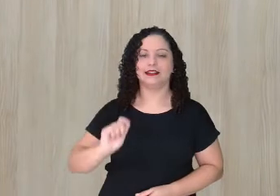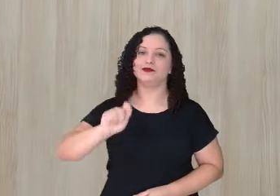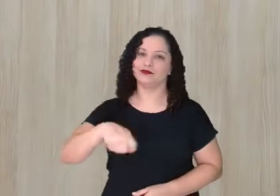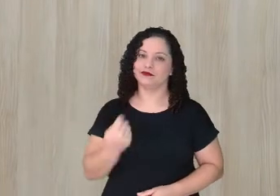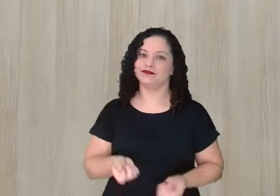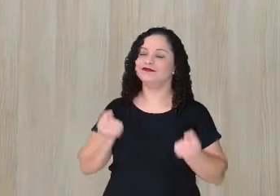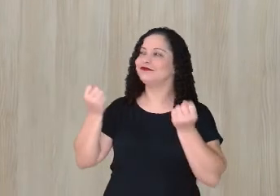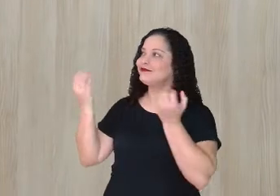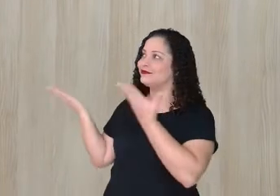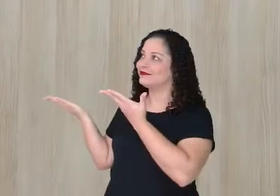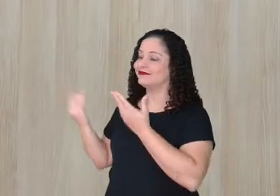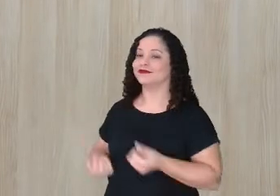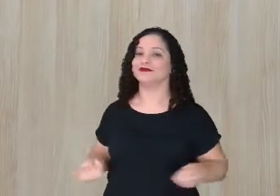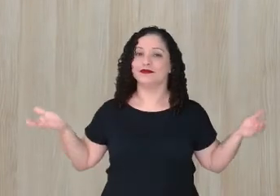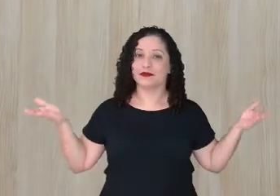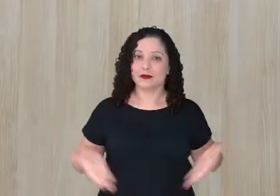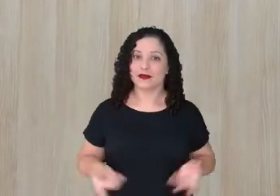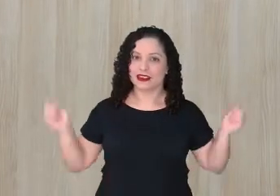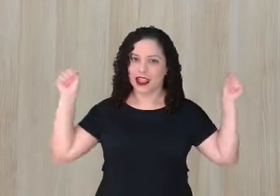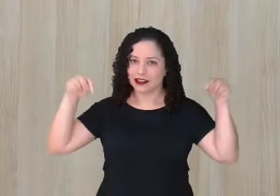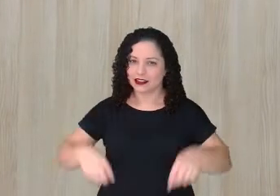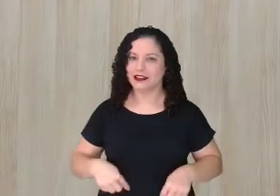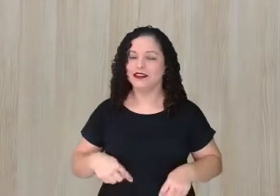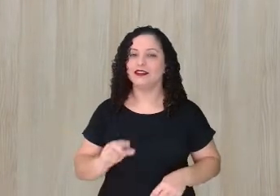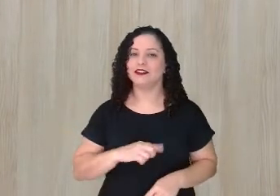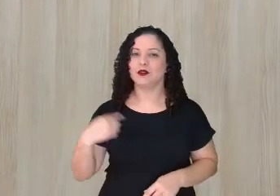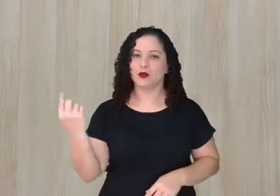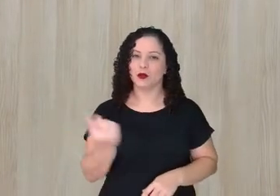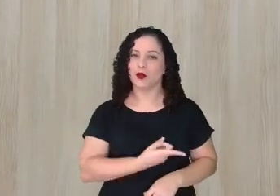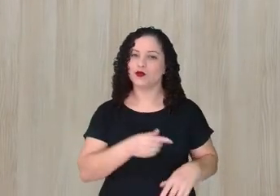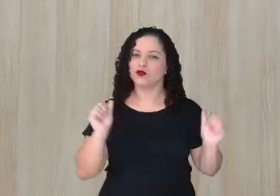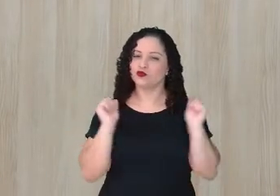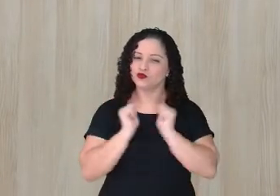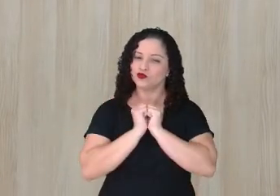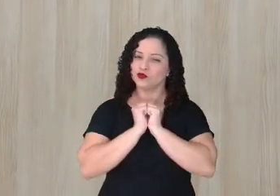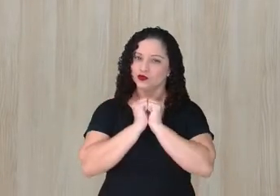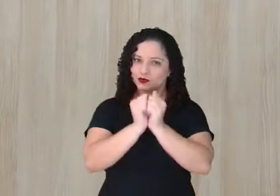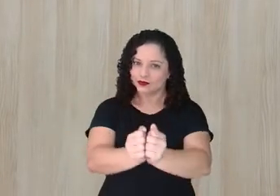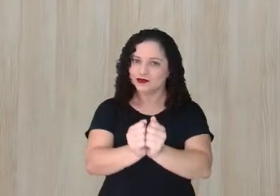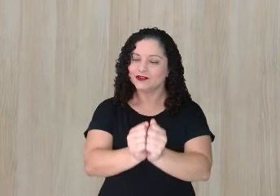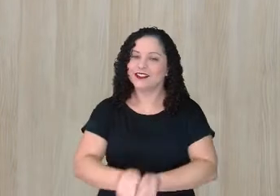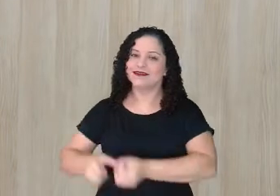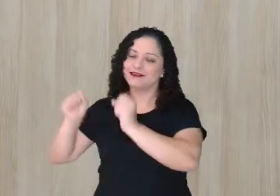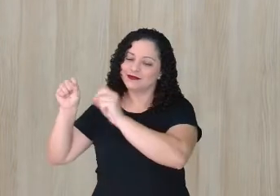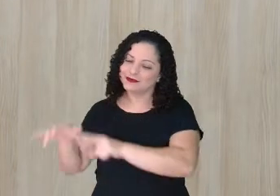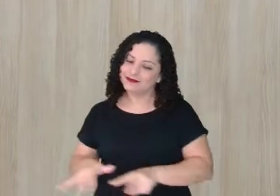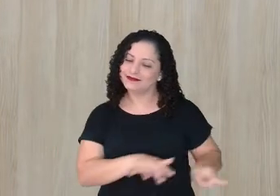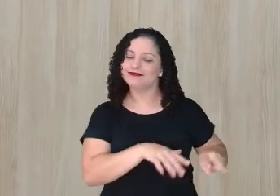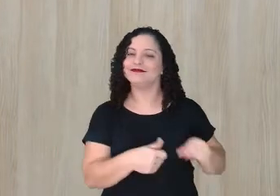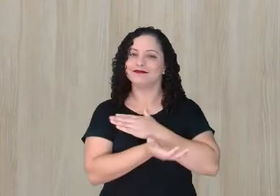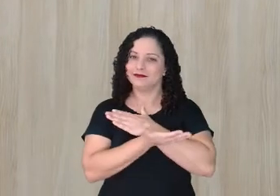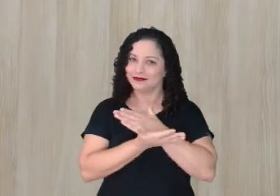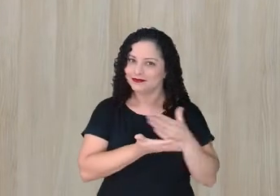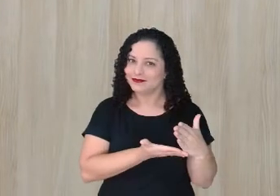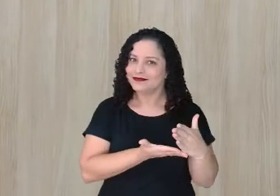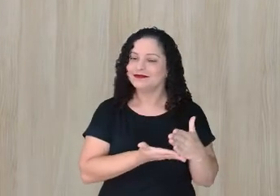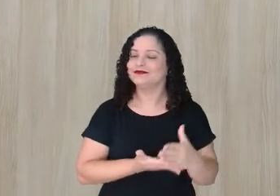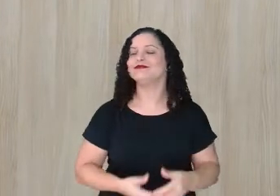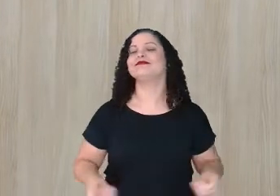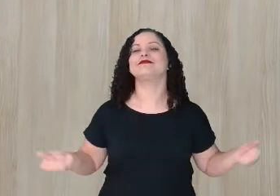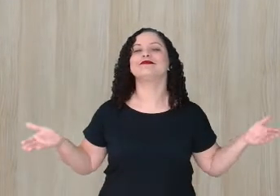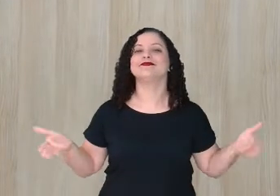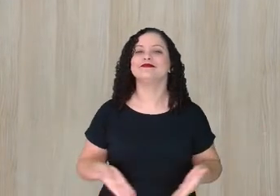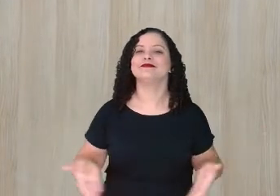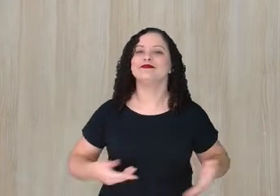sinal. Estou aqui para caminharmos juntos, não é? Nova semana iniciando. E